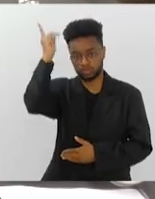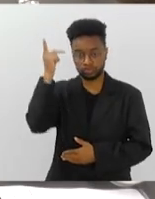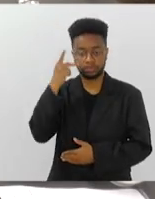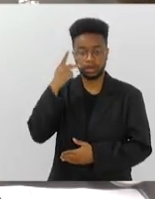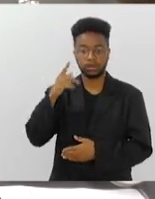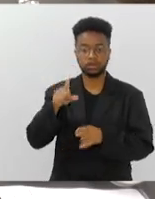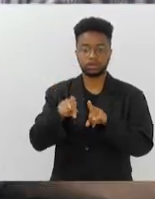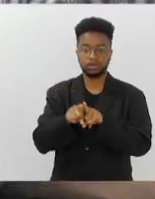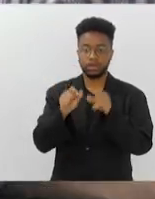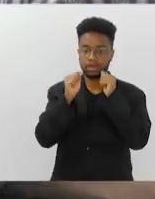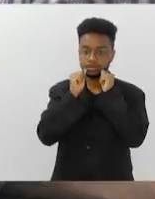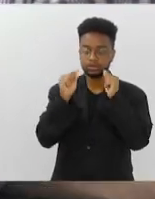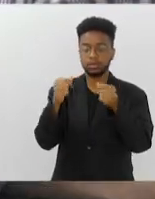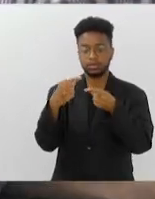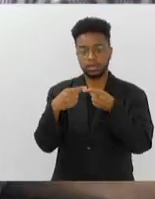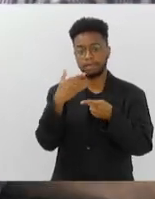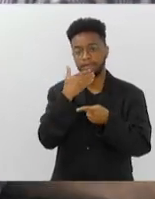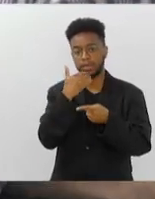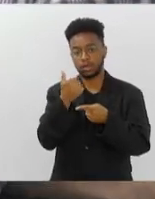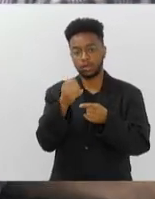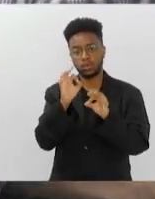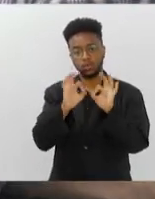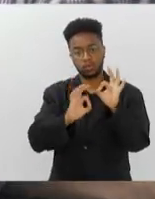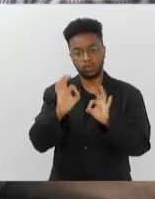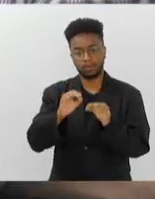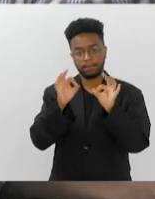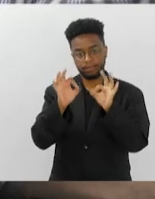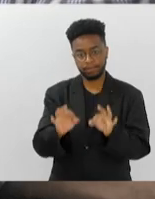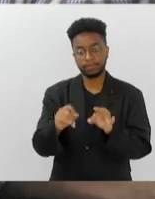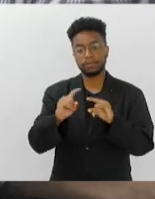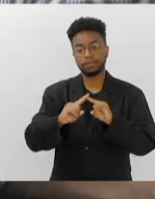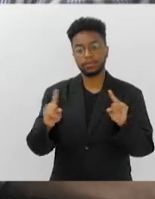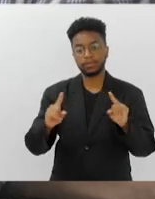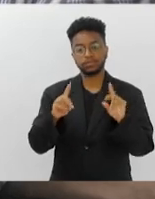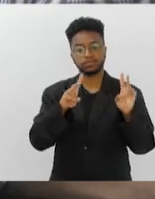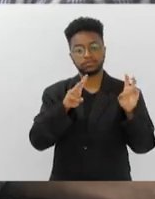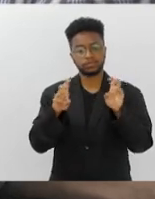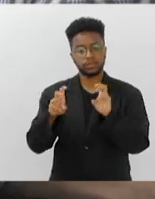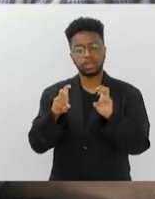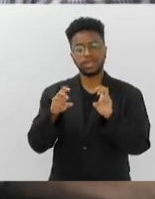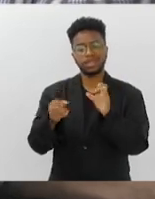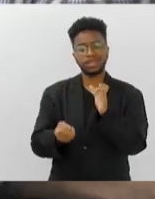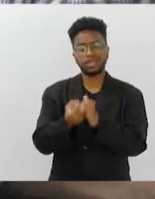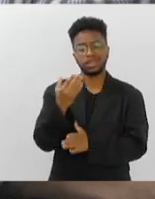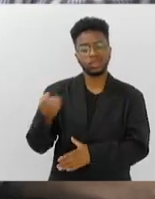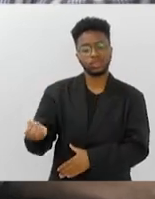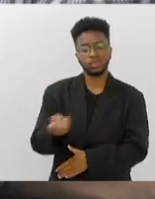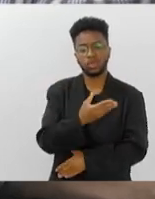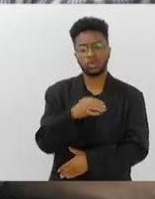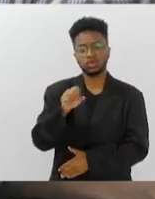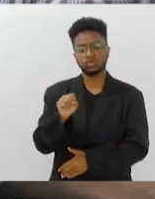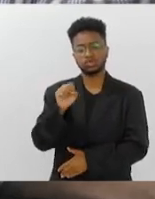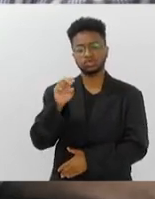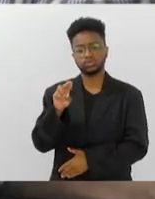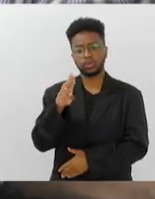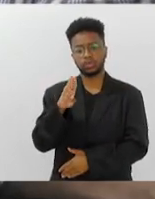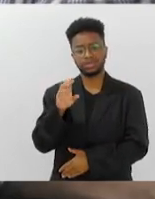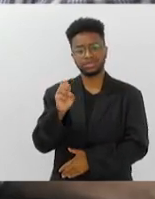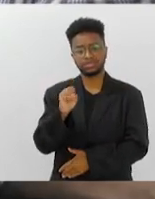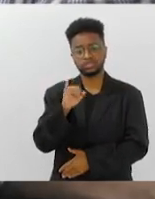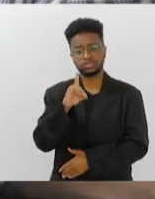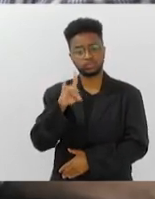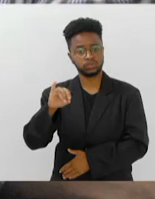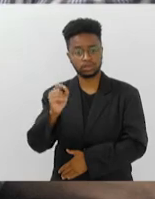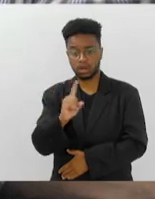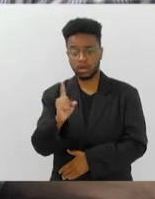melhorou, adequou. E essa questão do subsidiado, é verdade, a gente não cria novos subsídios. É que essa refeição